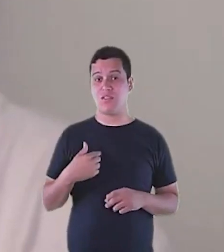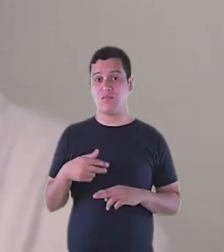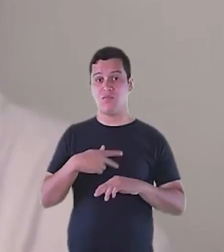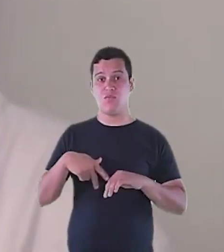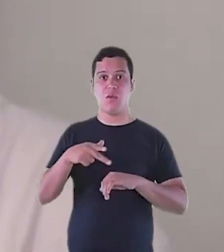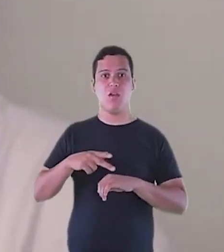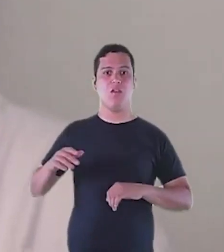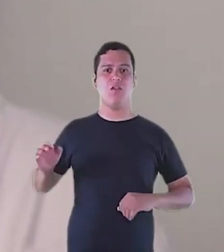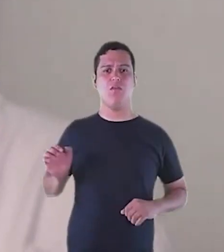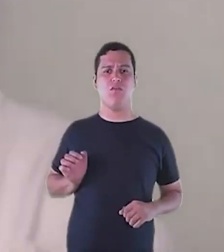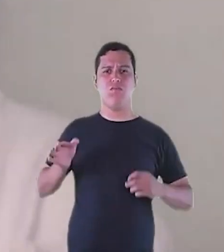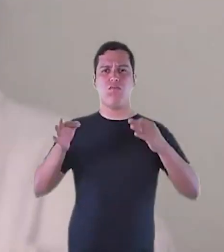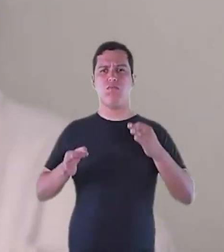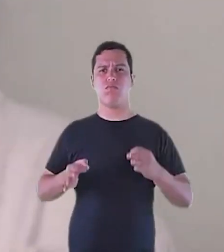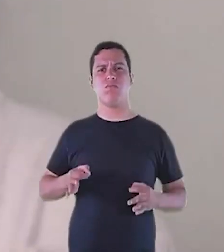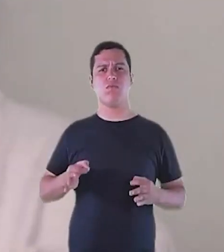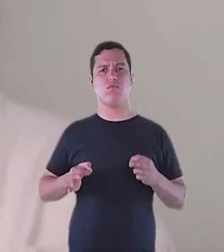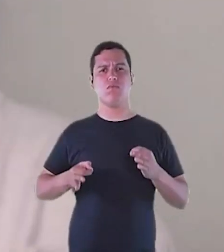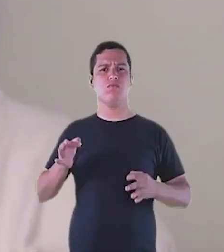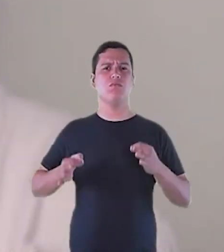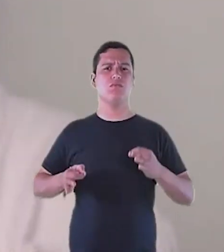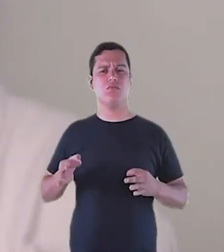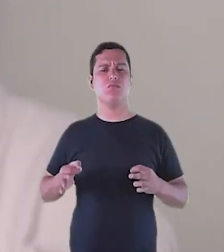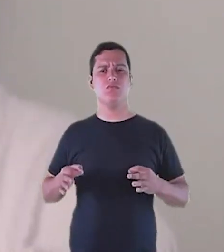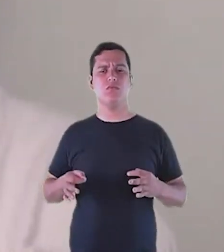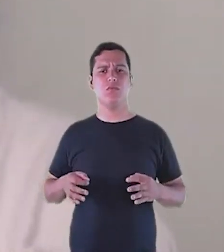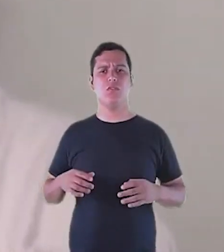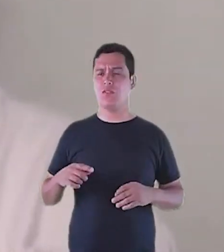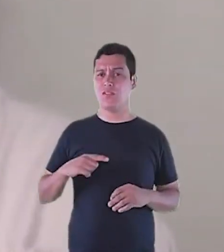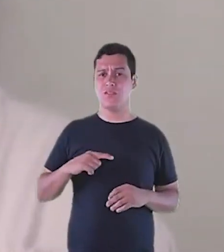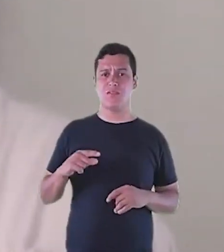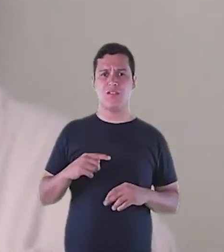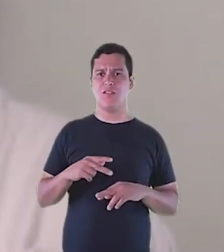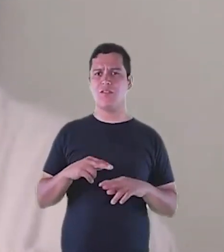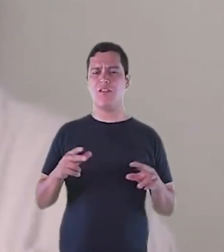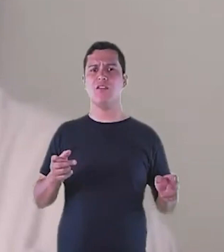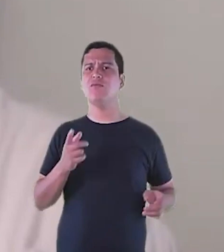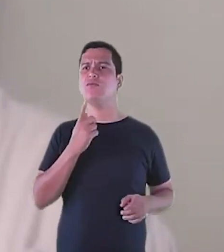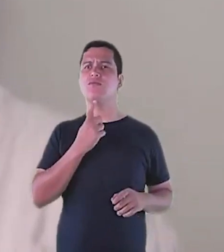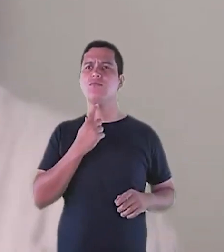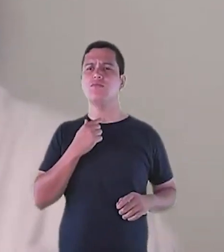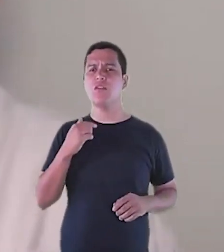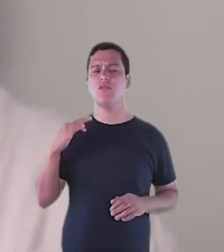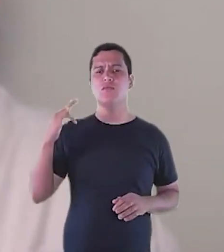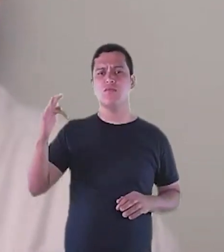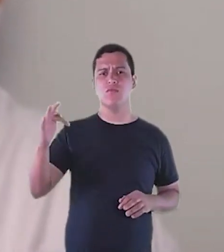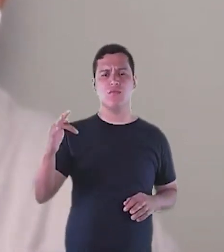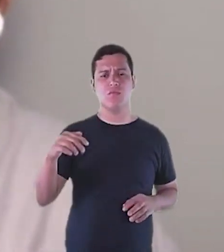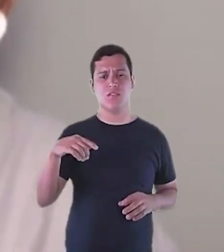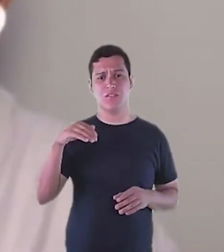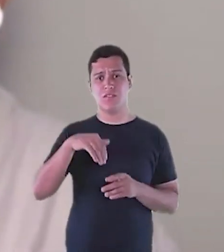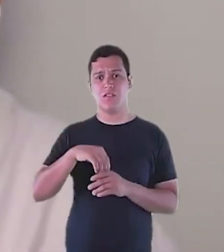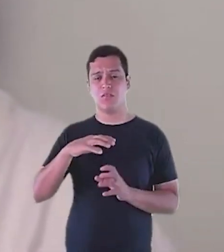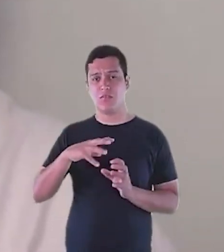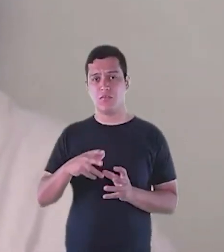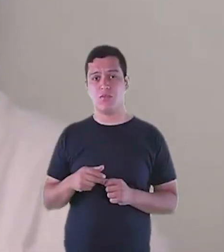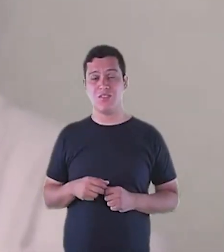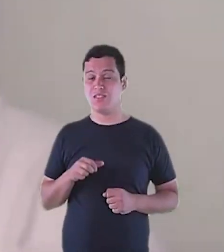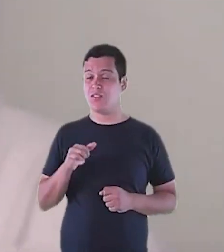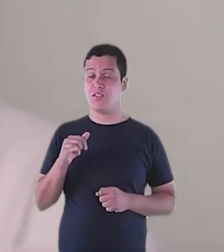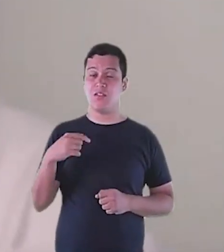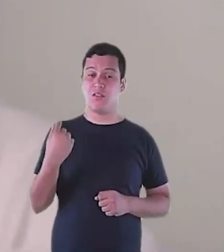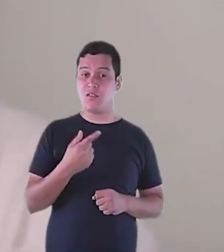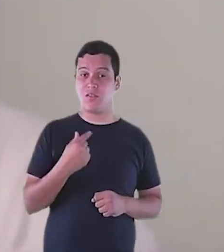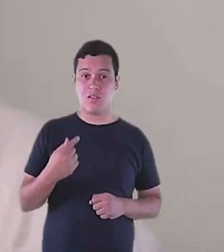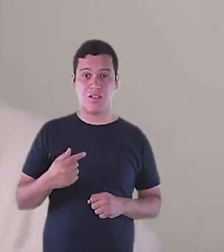rico, justo, um país com grandes ambições no mundo, enquanto nós não enfrentarmos